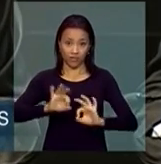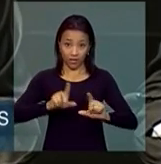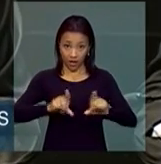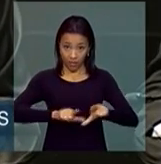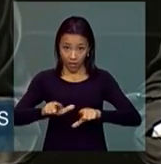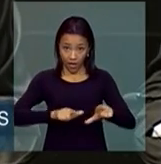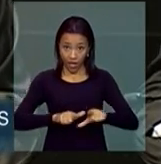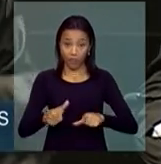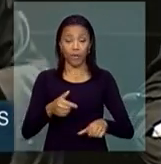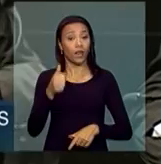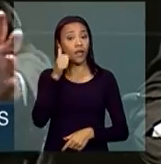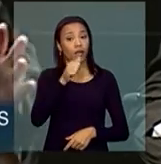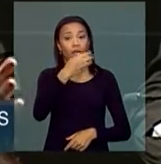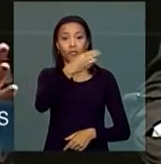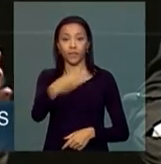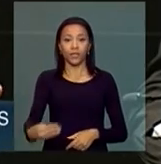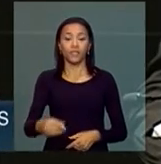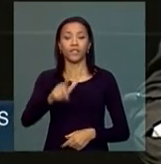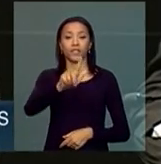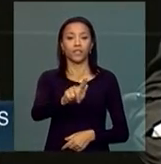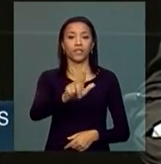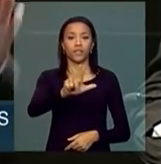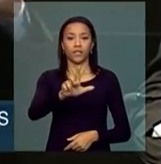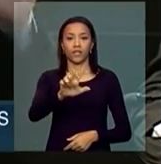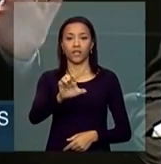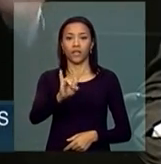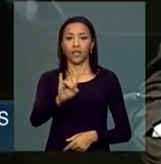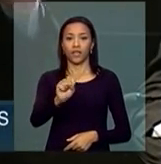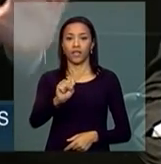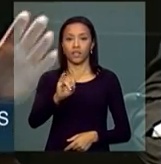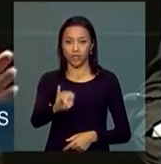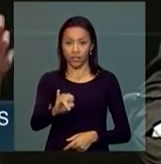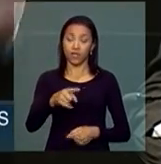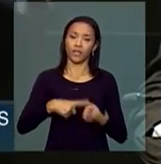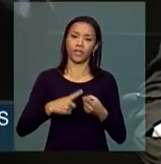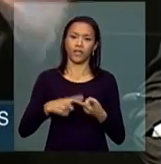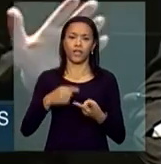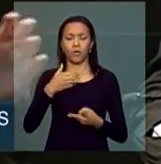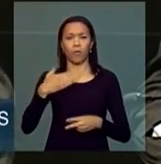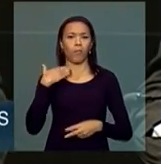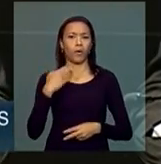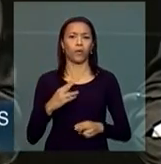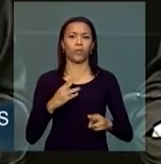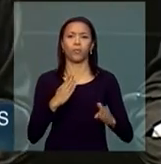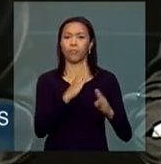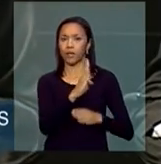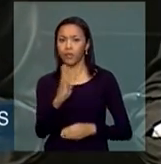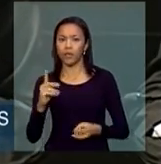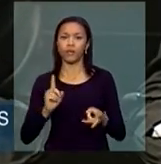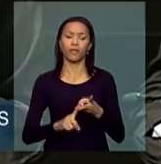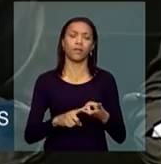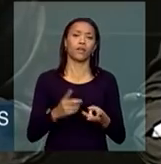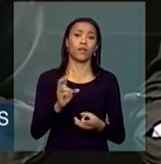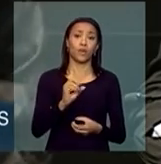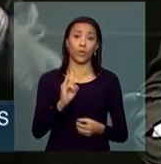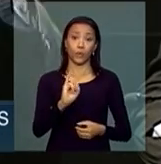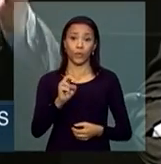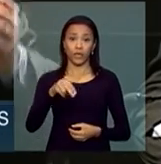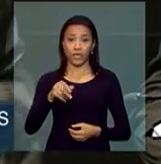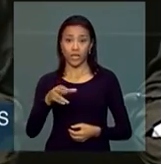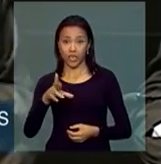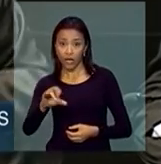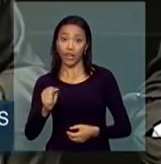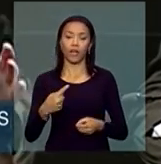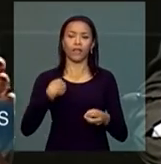ministra Gleisi, mas também porque todos nós, né, o Maurício, o Banco do Brasil, o Ministério da Agricultura, INCRA, nós,